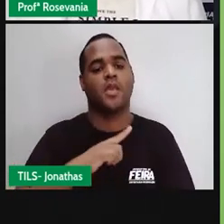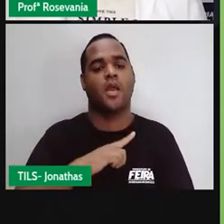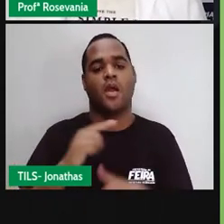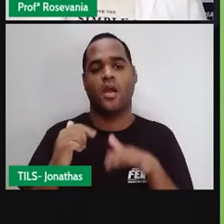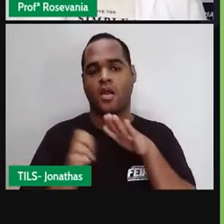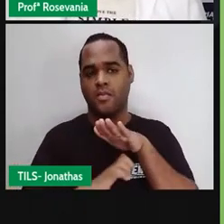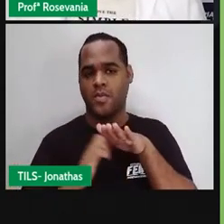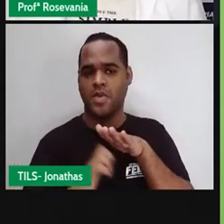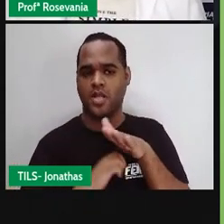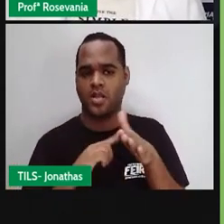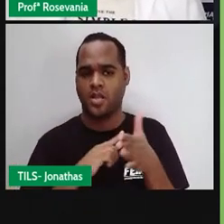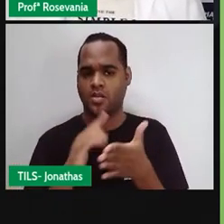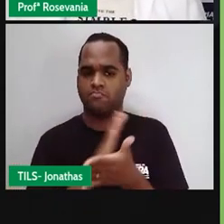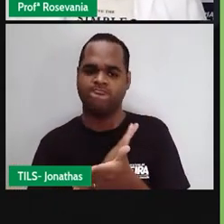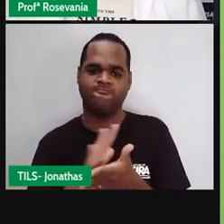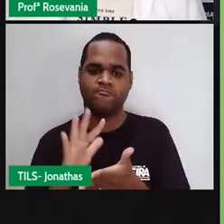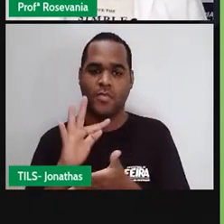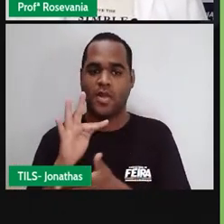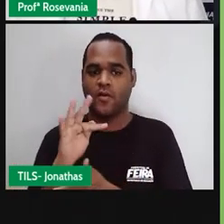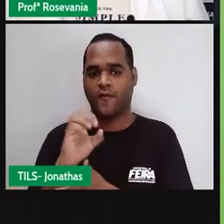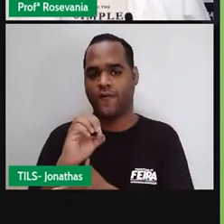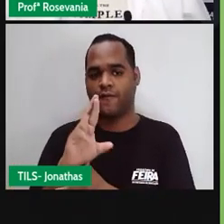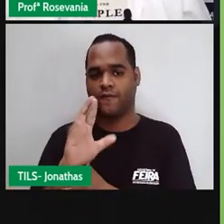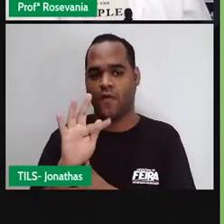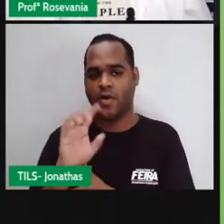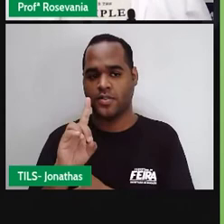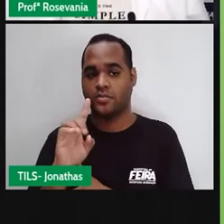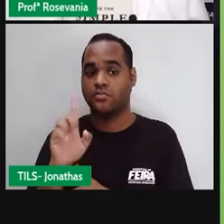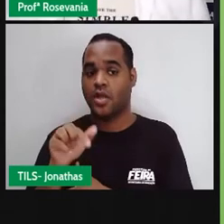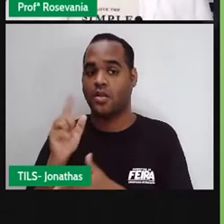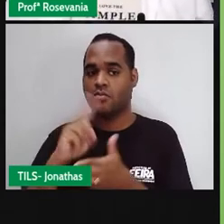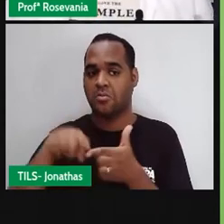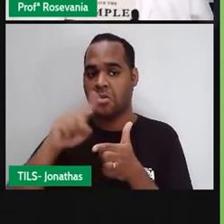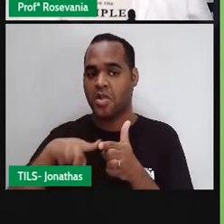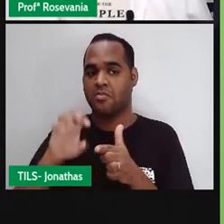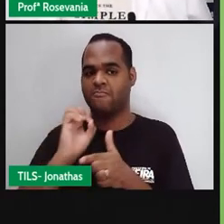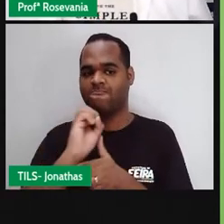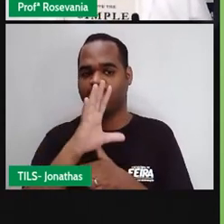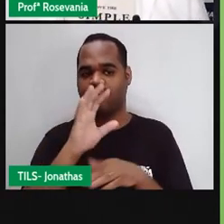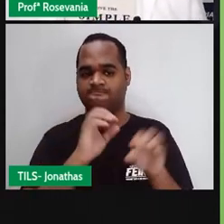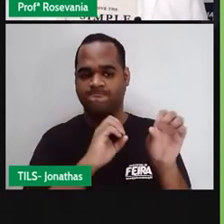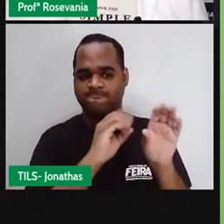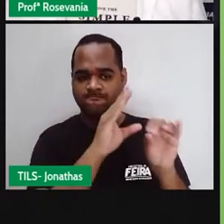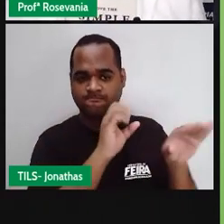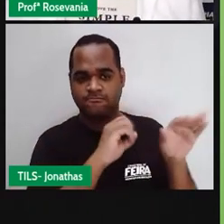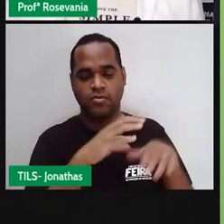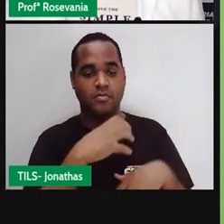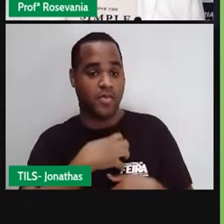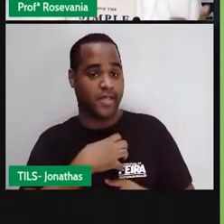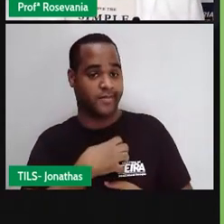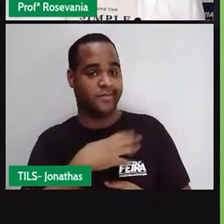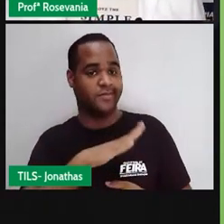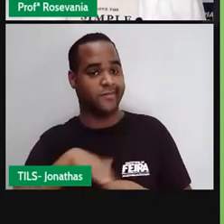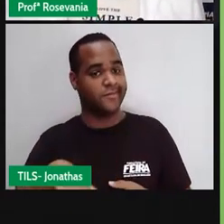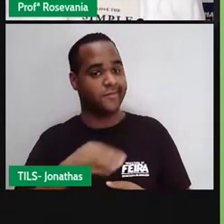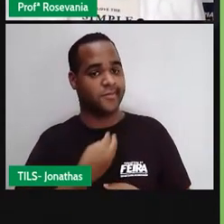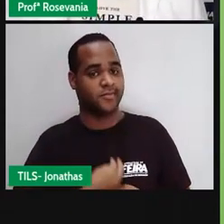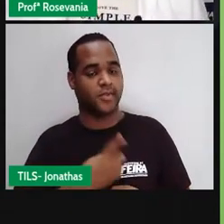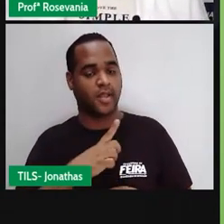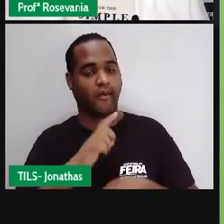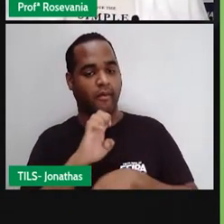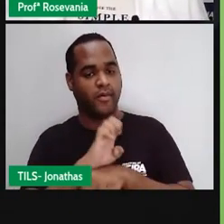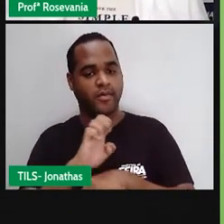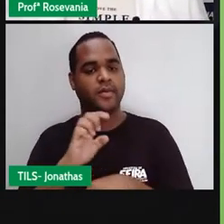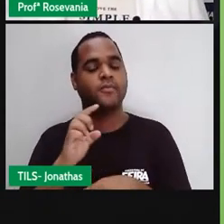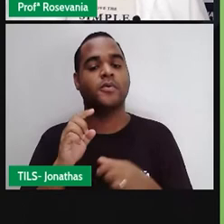até problema agora com a Ford, né, que ela está indo embora aqui, né, do estado da Bahia. E aí, consequentemente, ainda tem algumas questões, né,